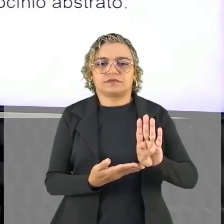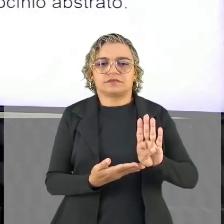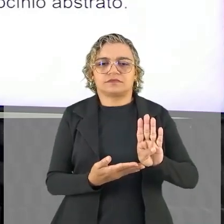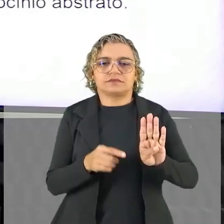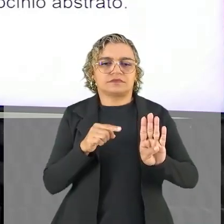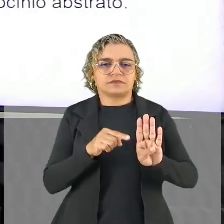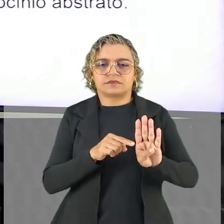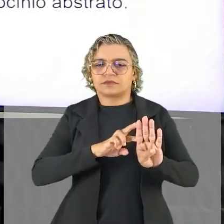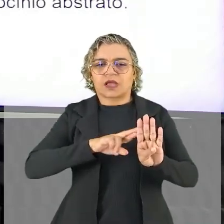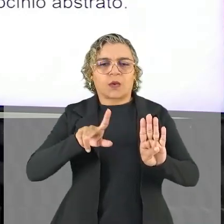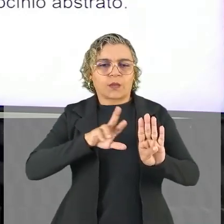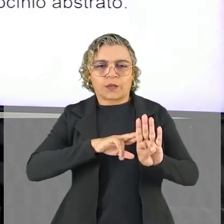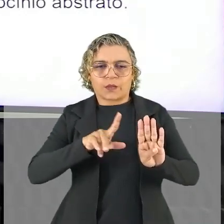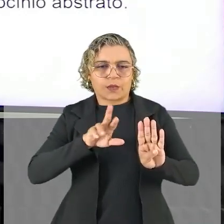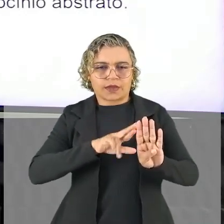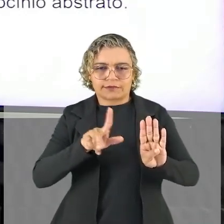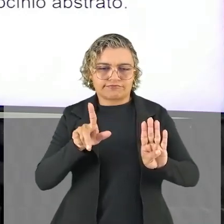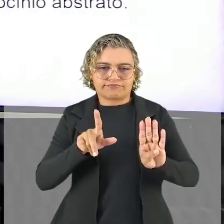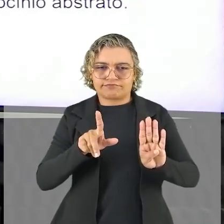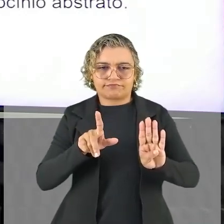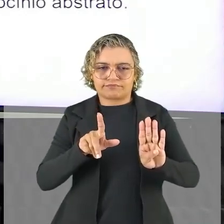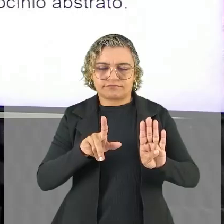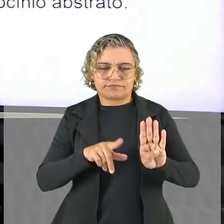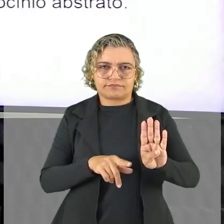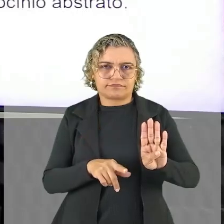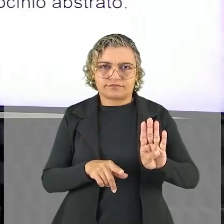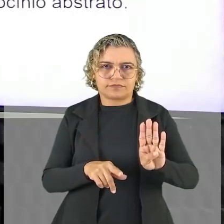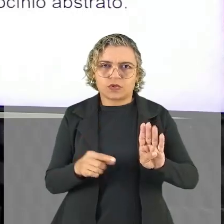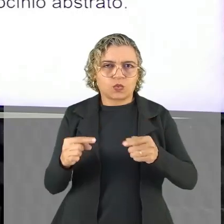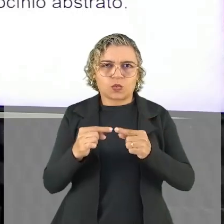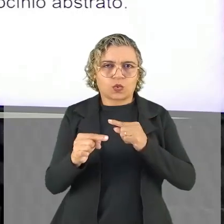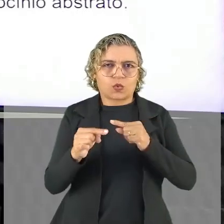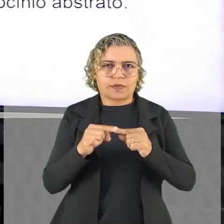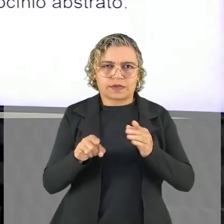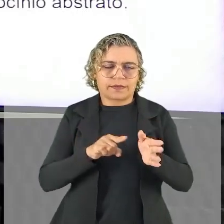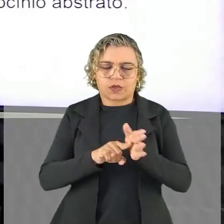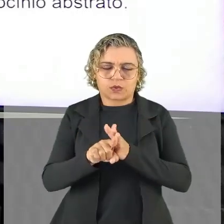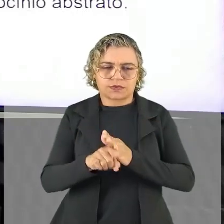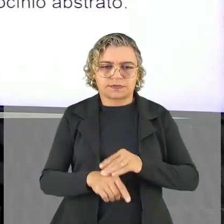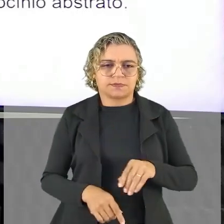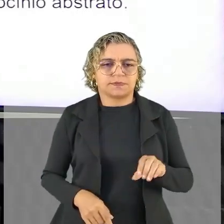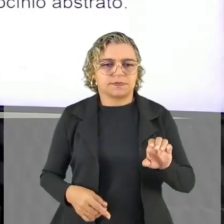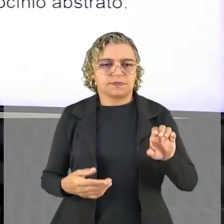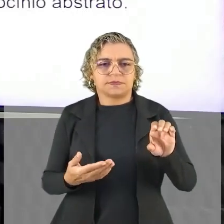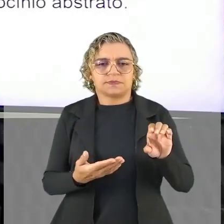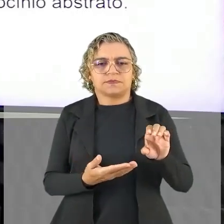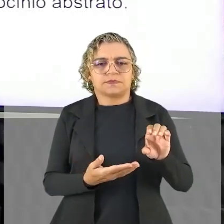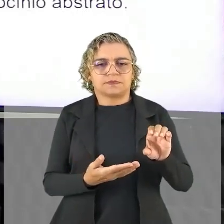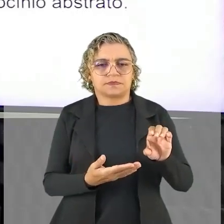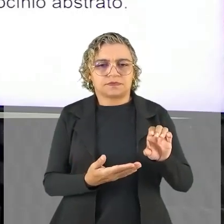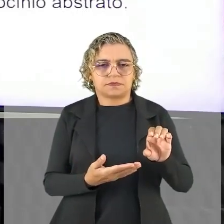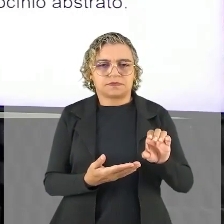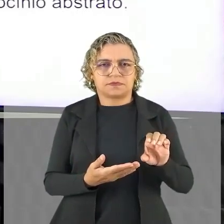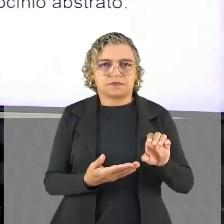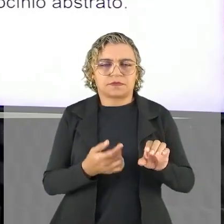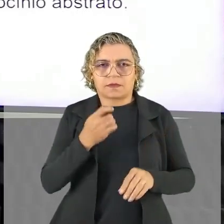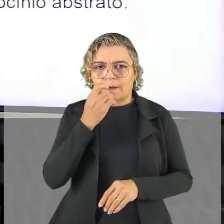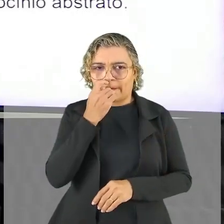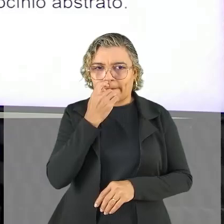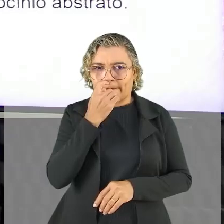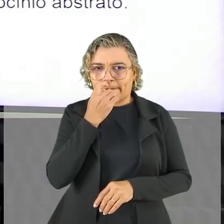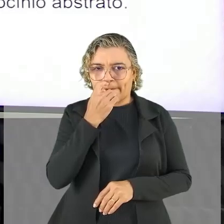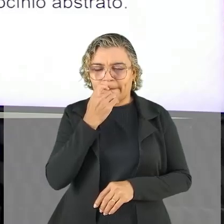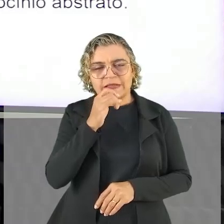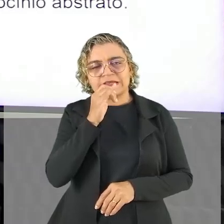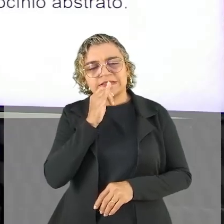né? Revelação, inspiração divina são coisas que não têm a ver com a nossa sensibilidade, né? Com esse mundo dos fenômenos,